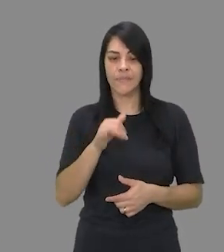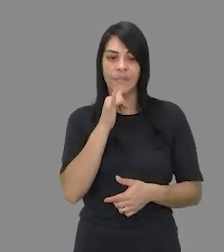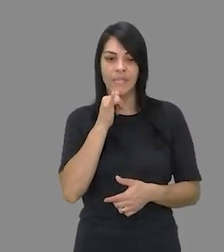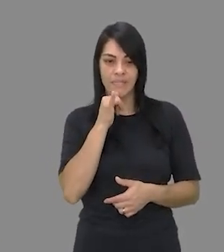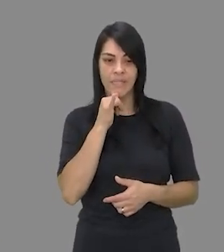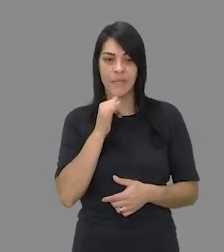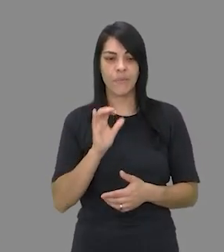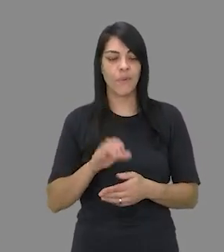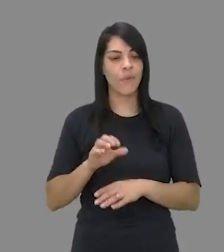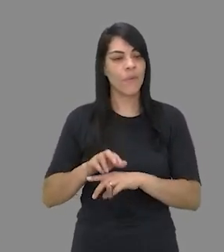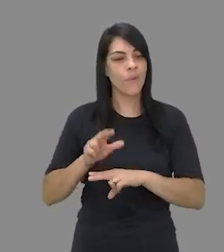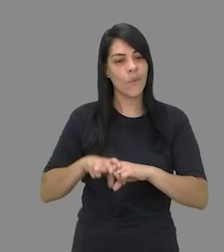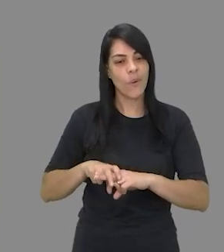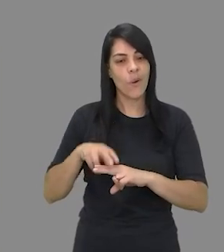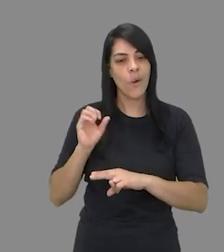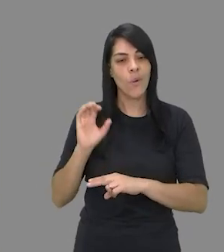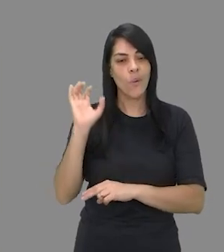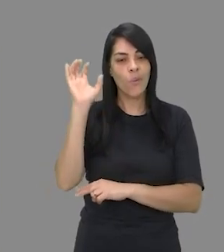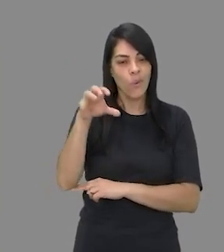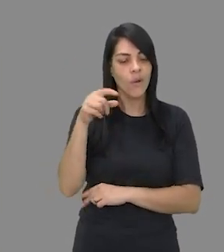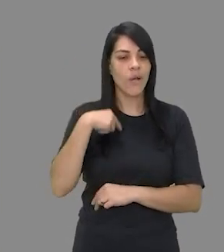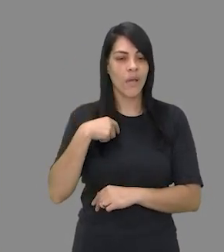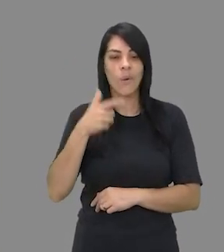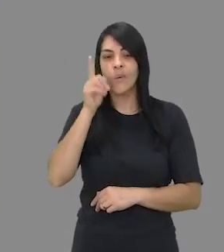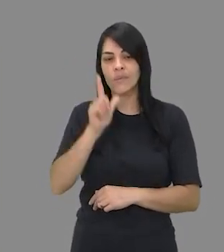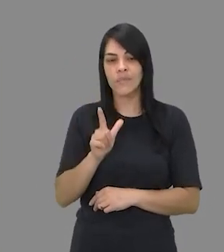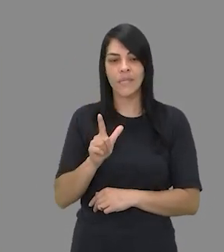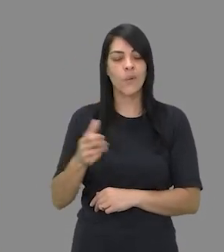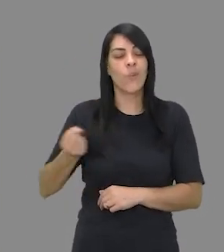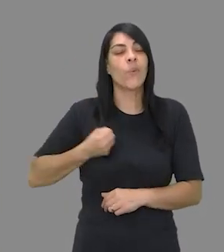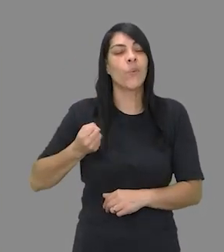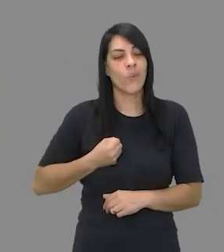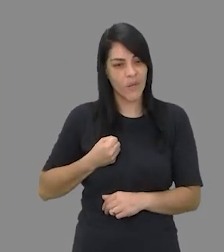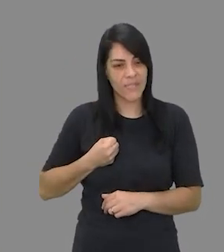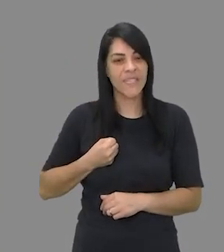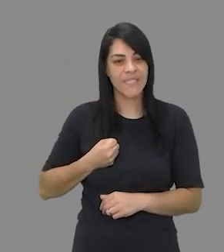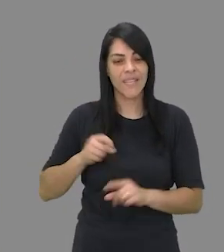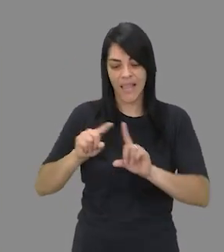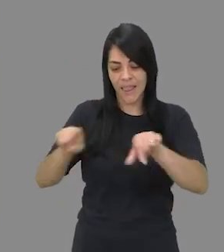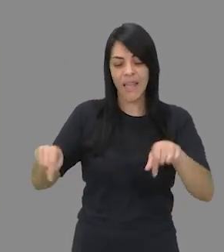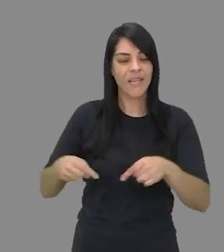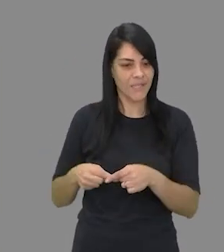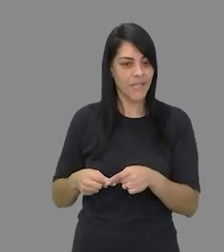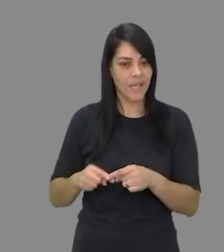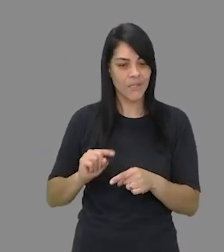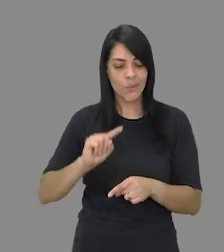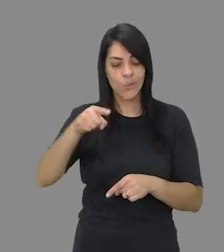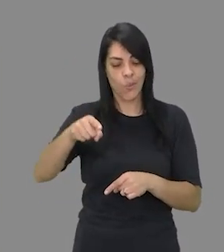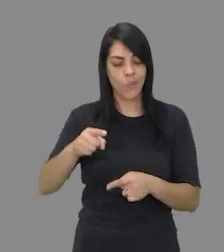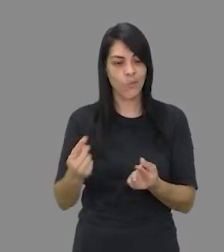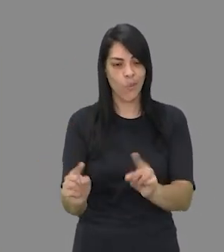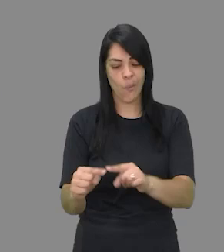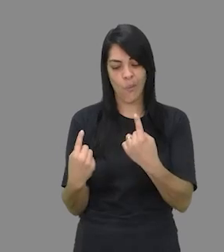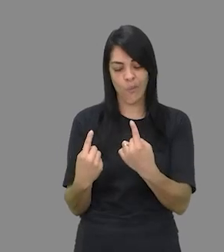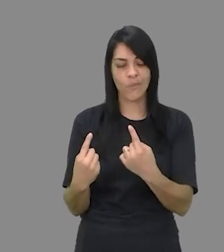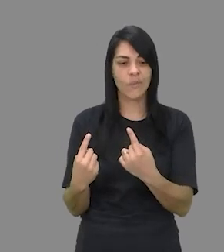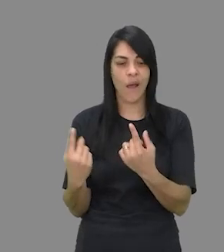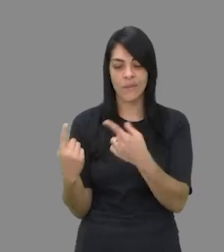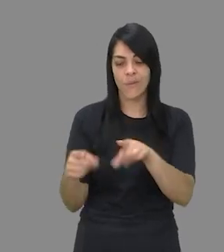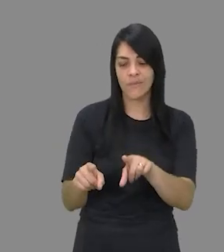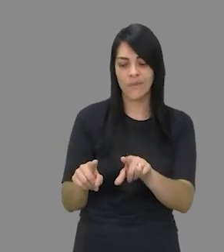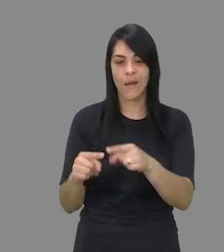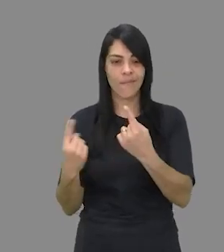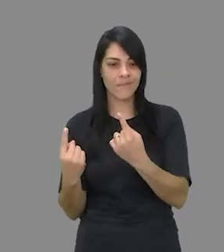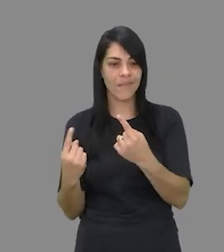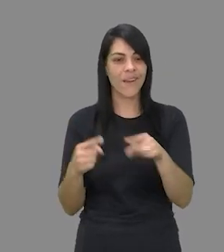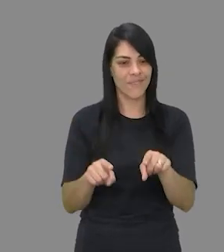jogando vôlei, o meu objetivo é que eu marque o ponto na quadra do adversário. E aí a lógica é a